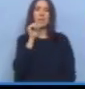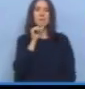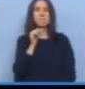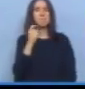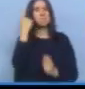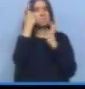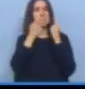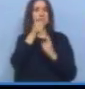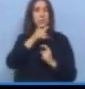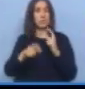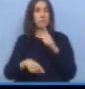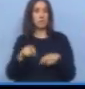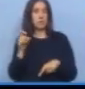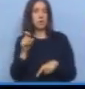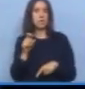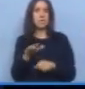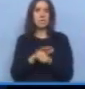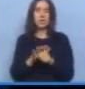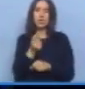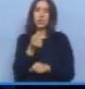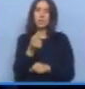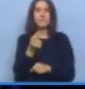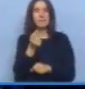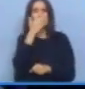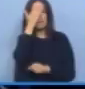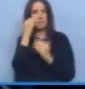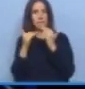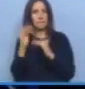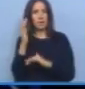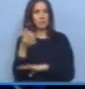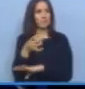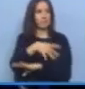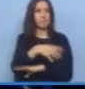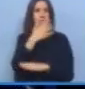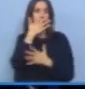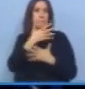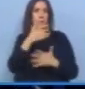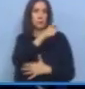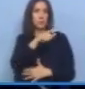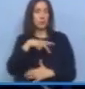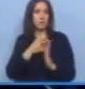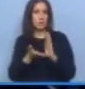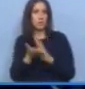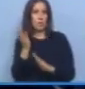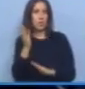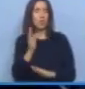pensamos sempre nos refugiados em situações um bocadinho mais difíceis do que a grande maioria dos portugueses que